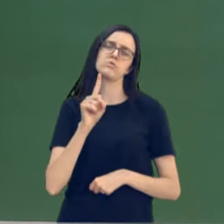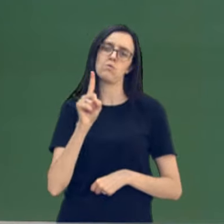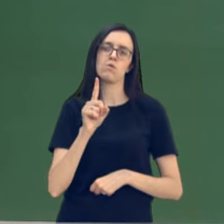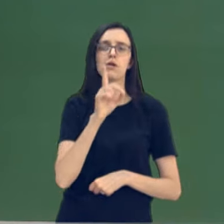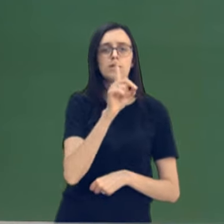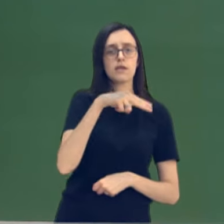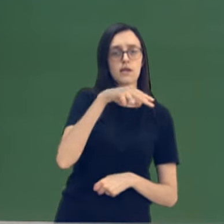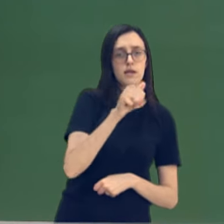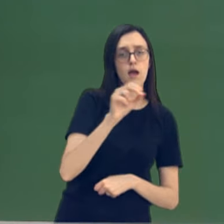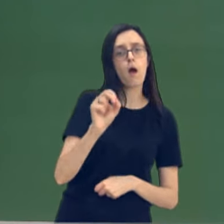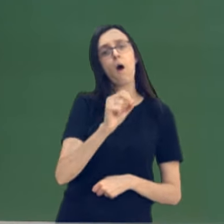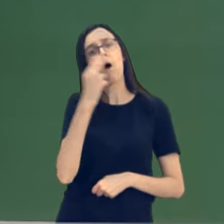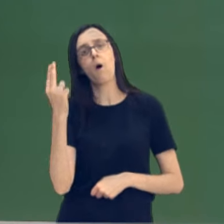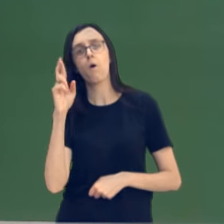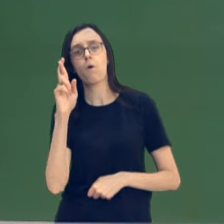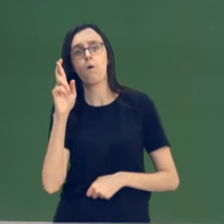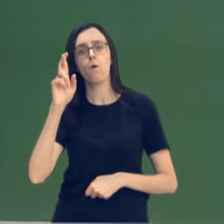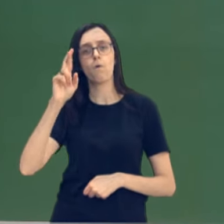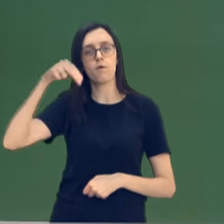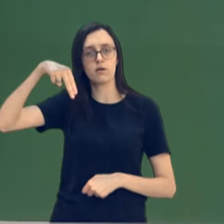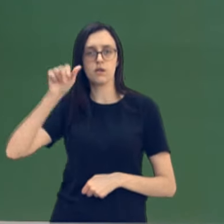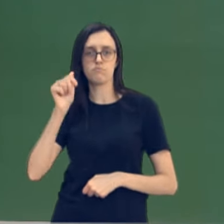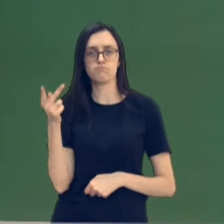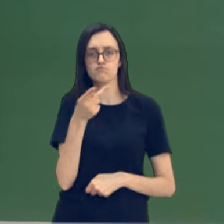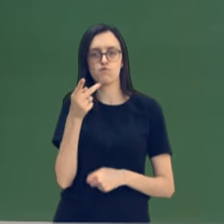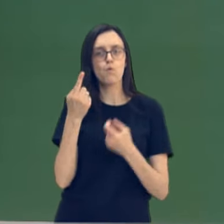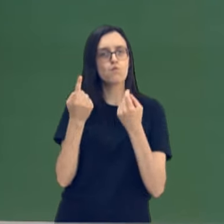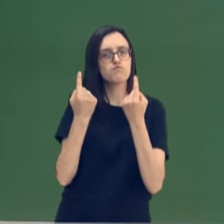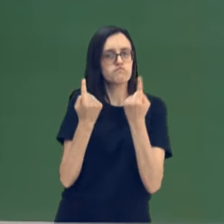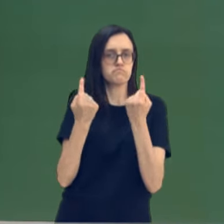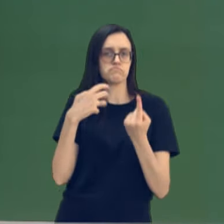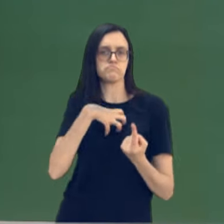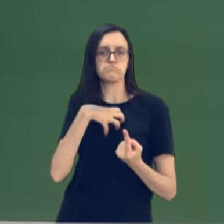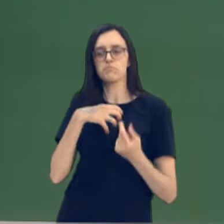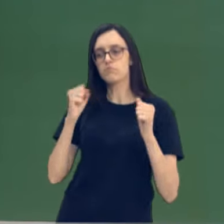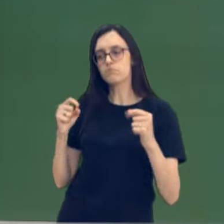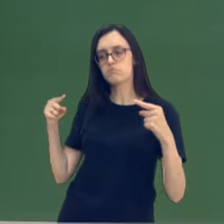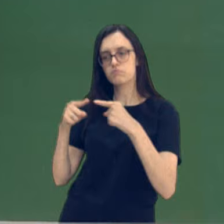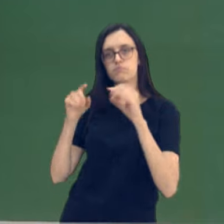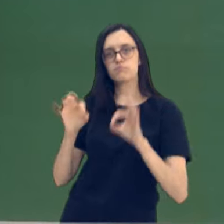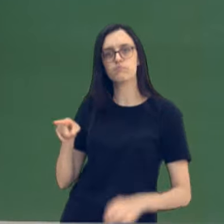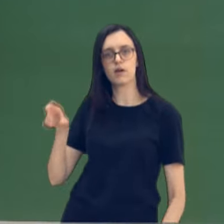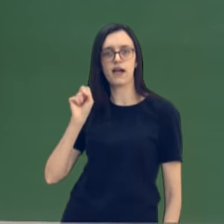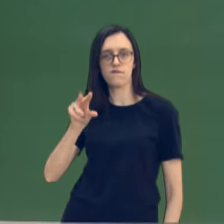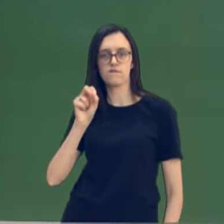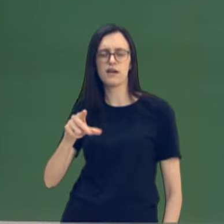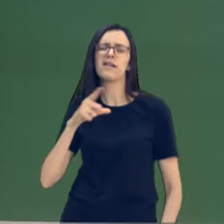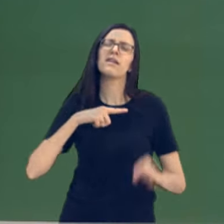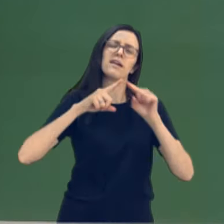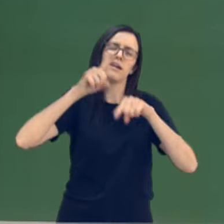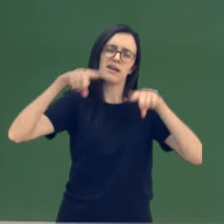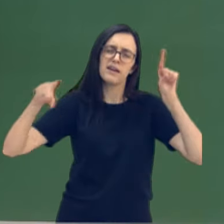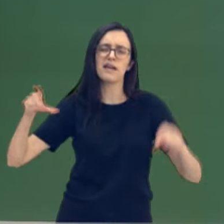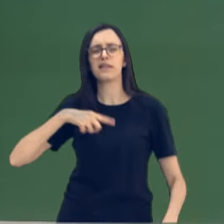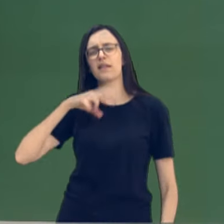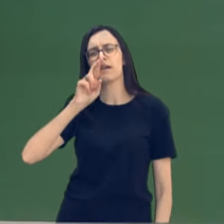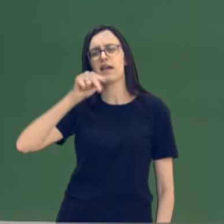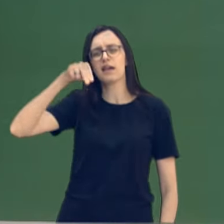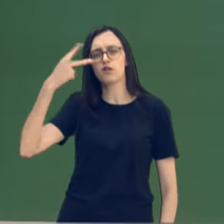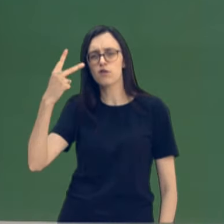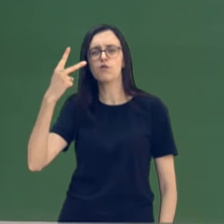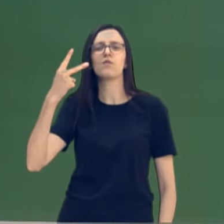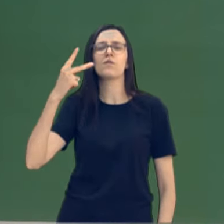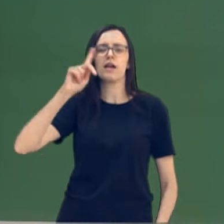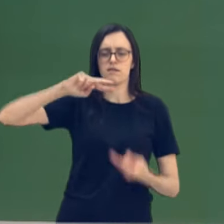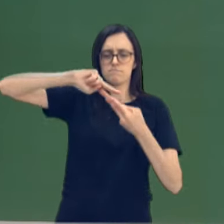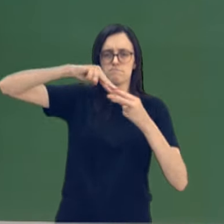tipo, adenovírus, DNA, ou terá outro tipo, retrovírus, RNA. Tá bom? Tem variáveis, RNA dupla fita, DNA simples fita,